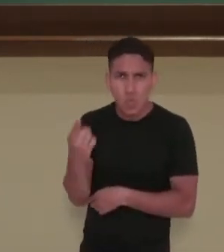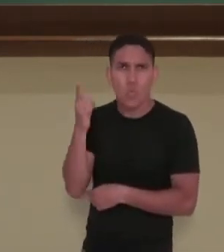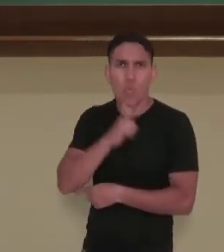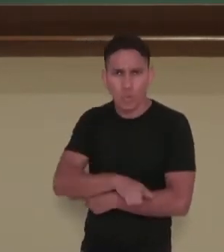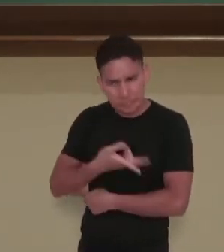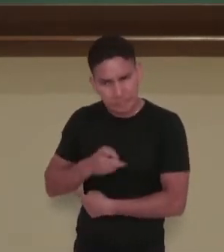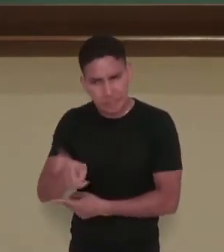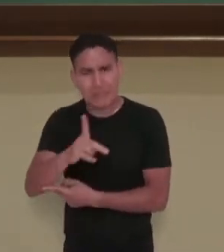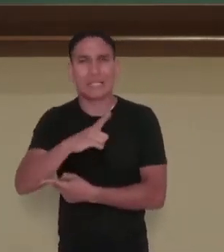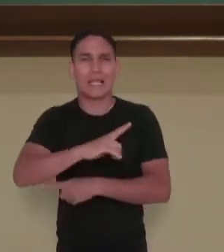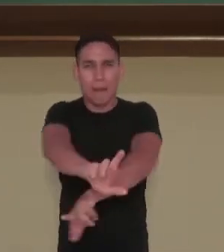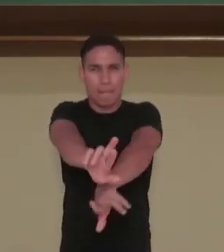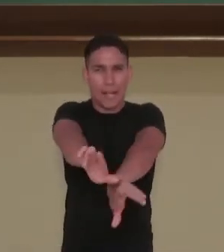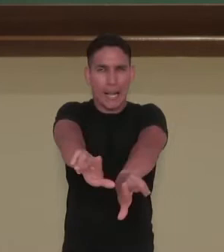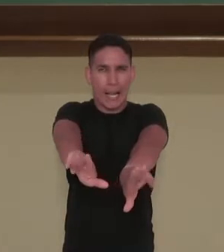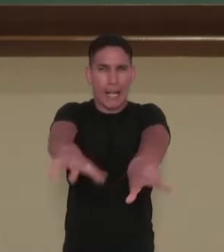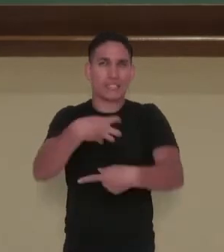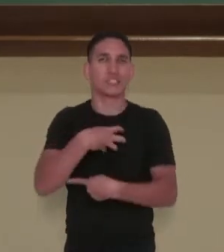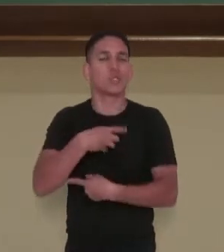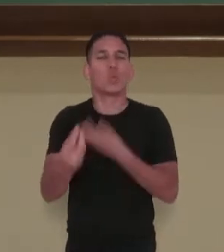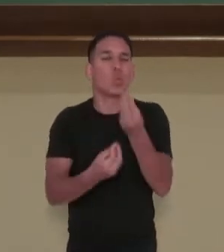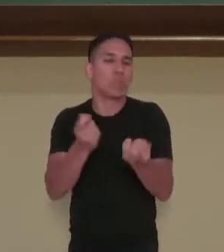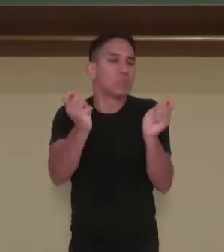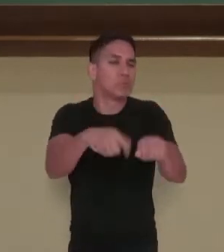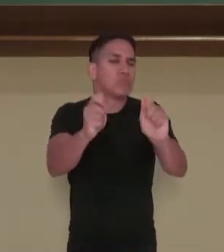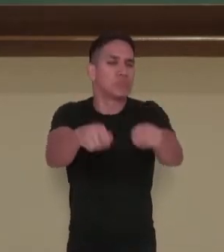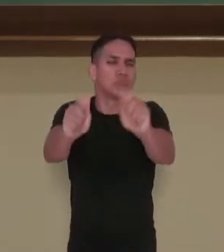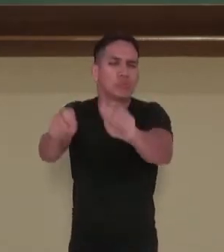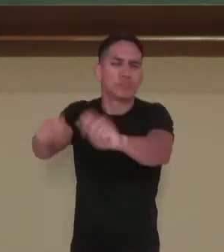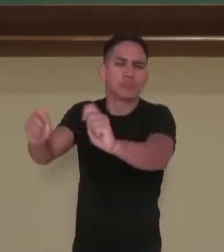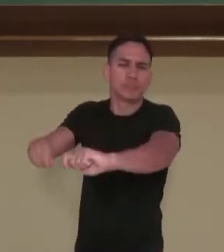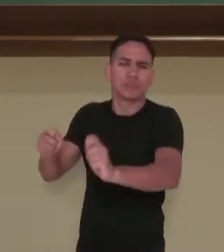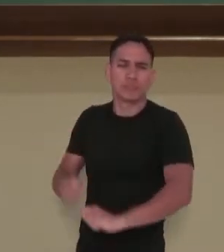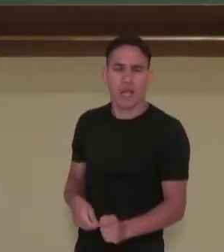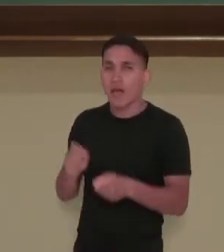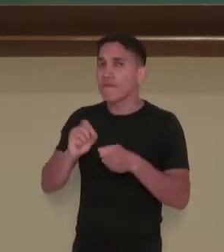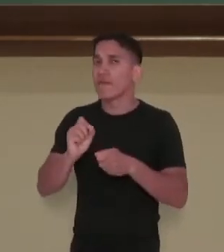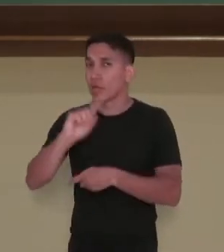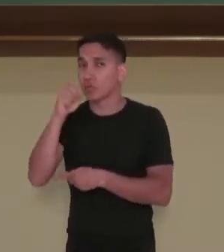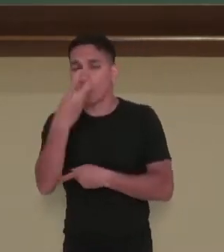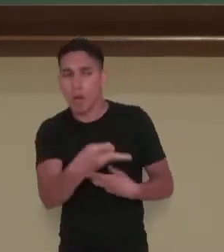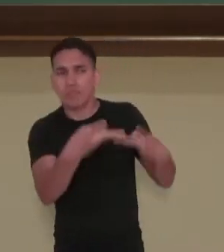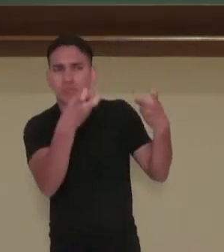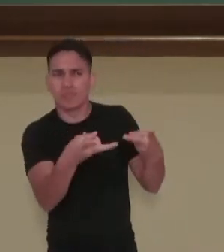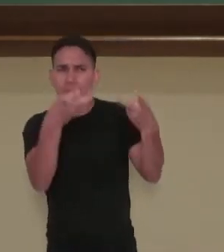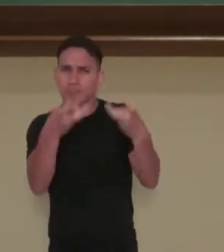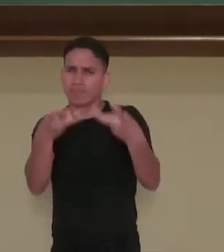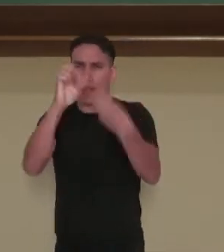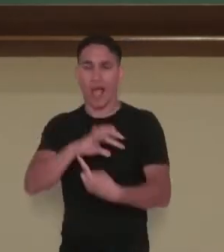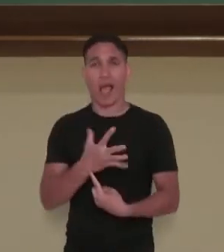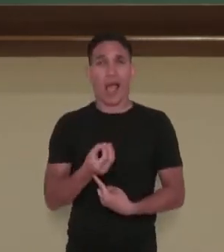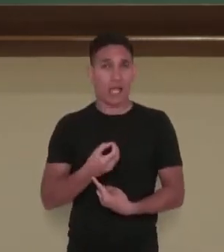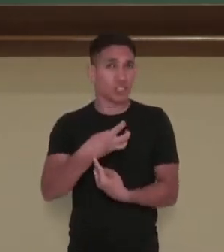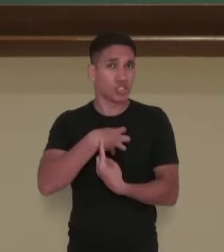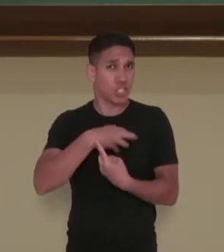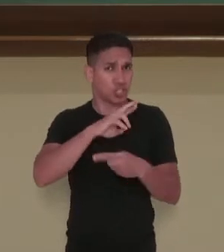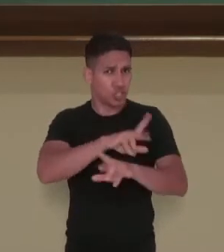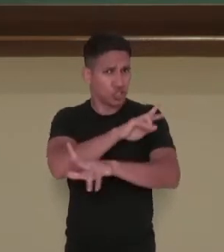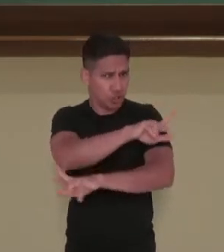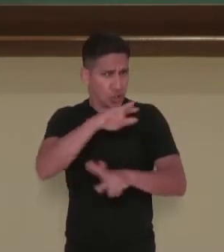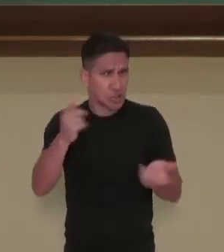uma infinidade de possibilidades de fazer com que a gente perceba a arte de maneira